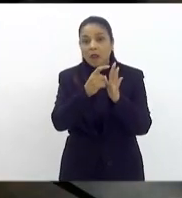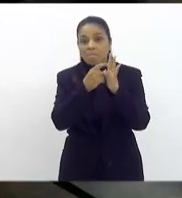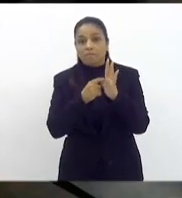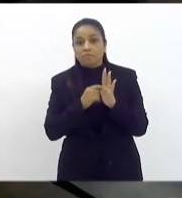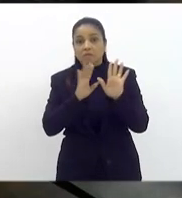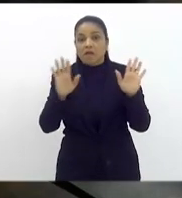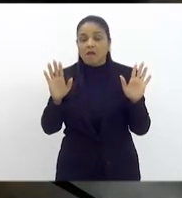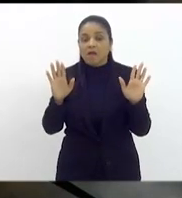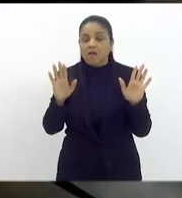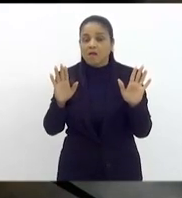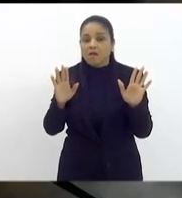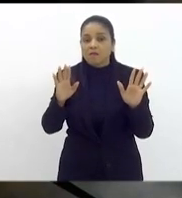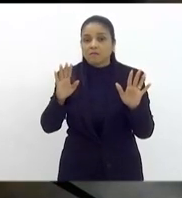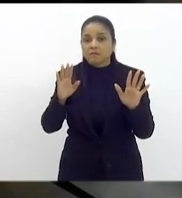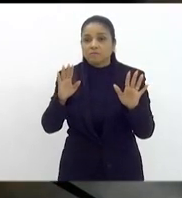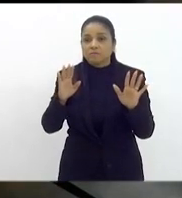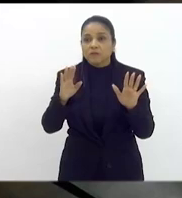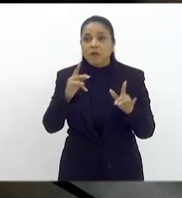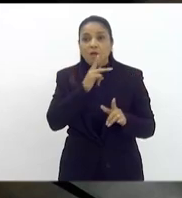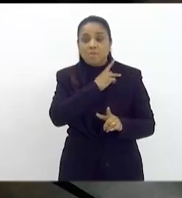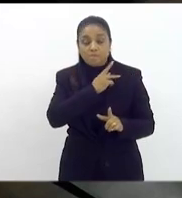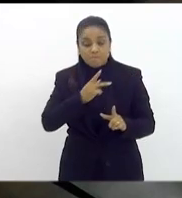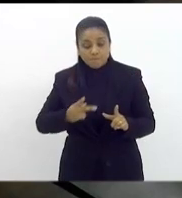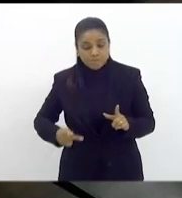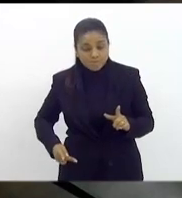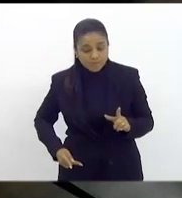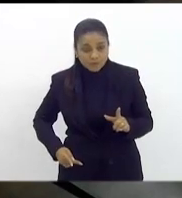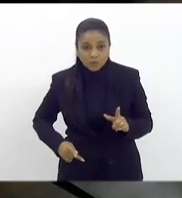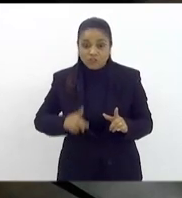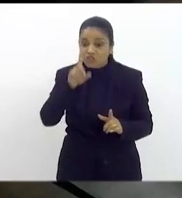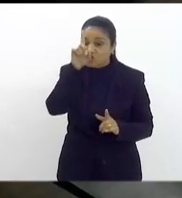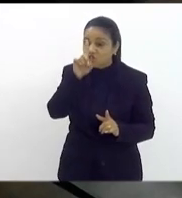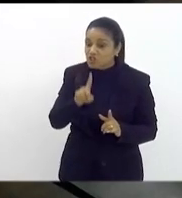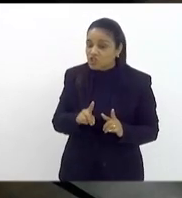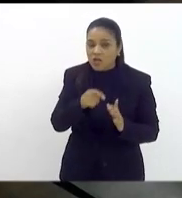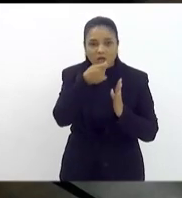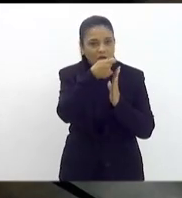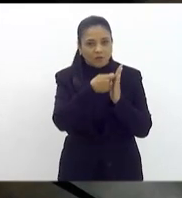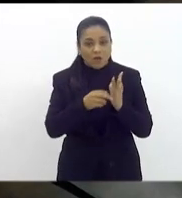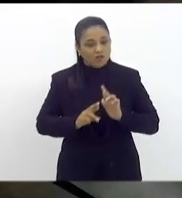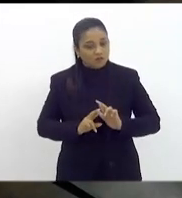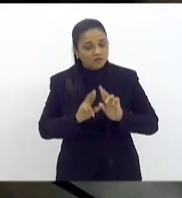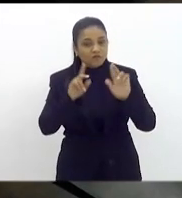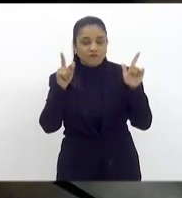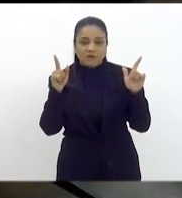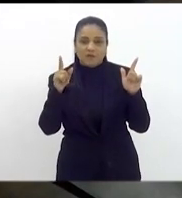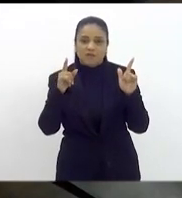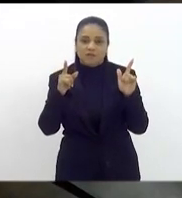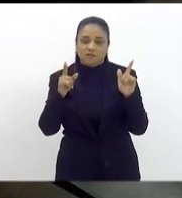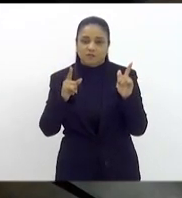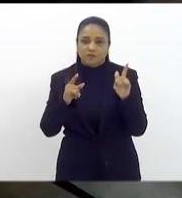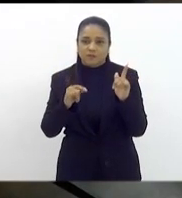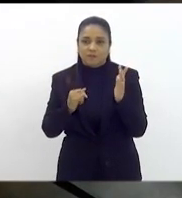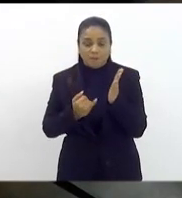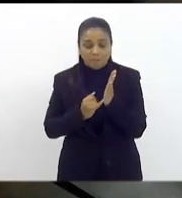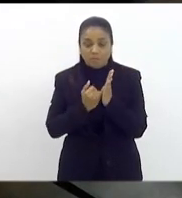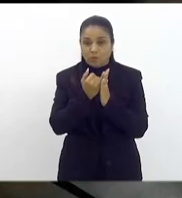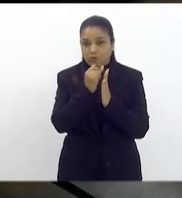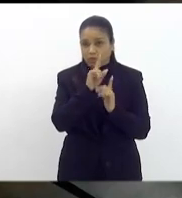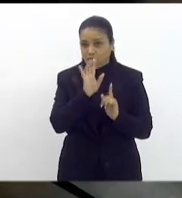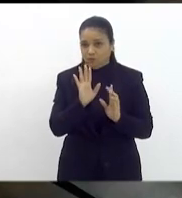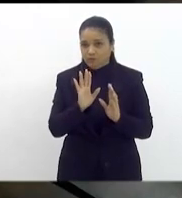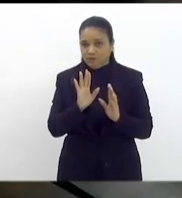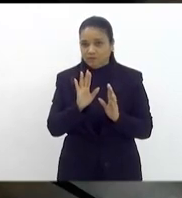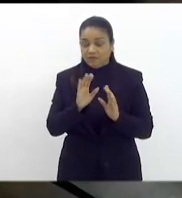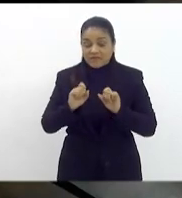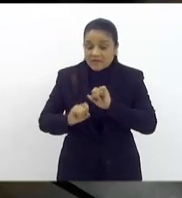é exaustiva. Presidente, a gente não está falando de direitos autorais. É pacífico que não incide imposto no direito autoral. Agora, o que é